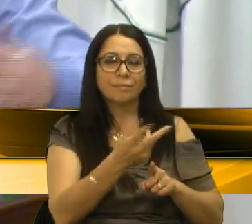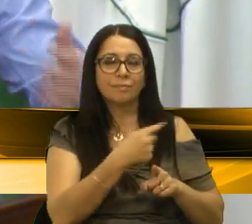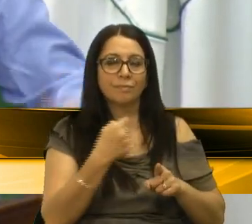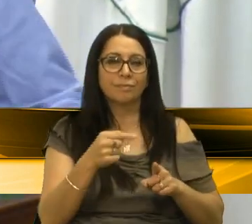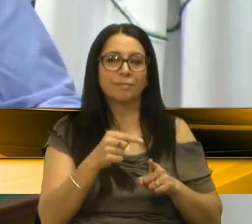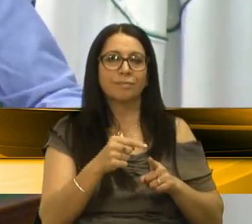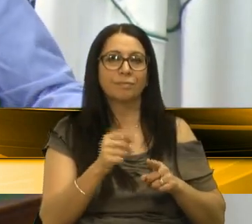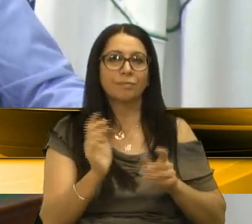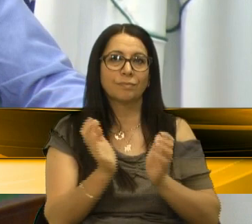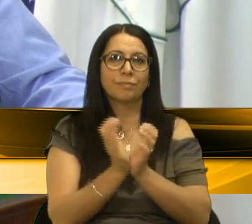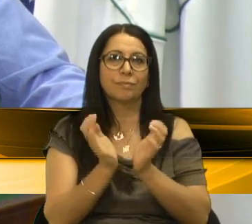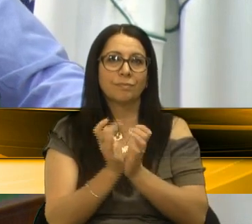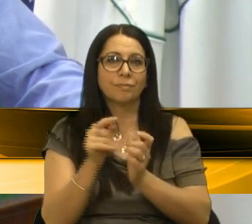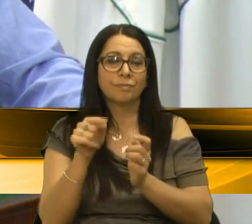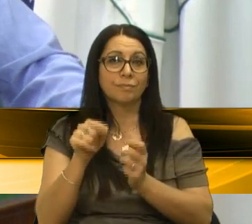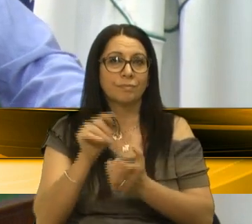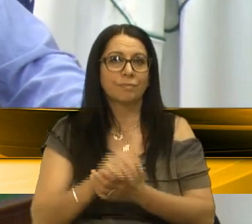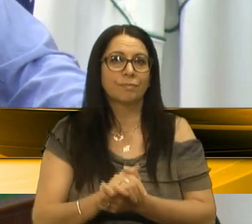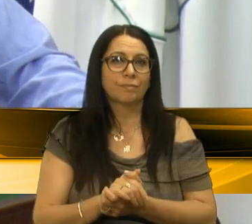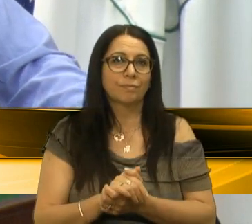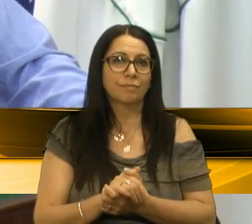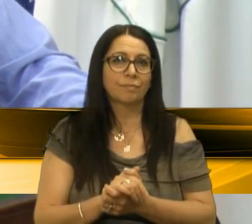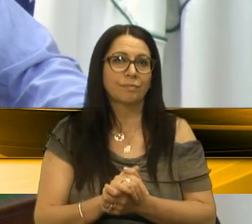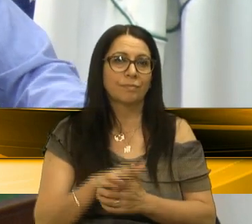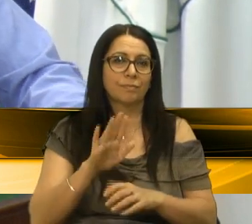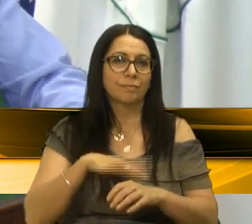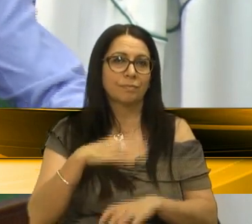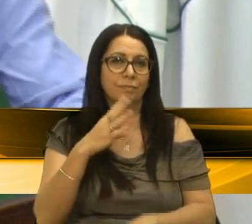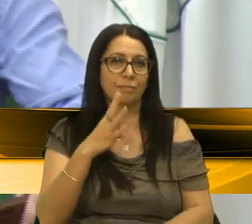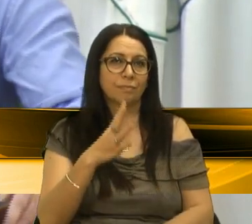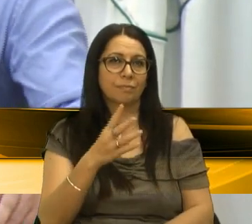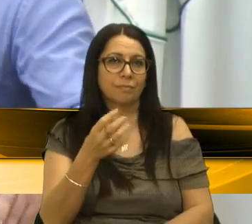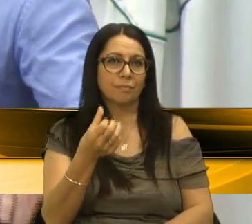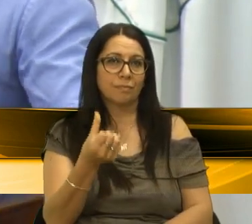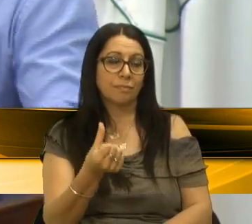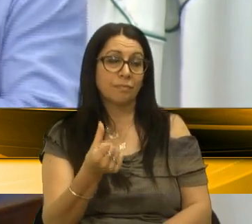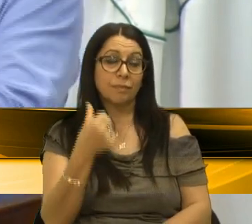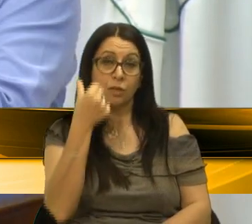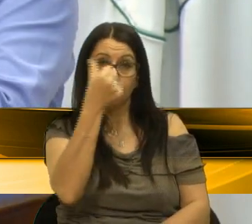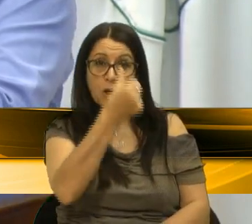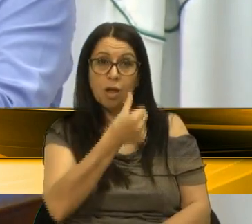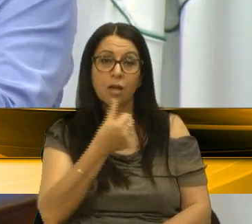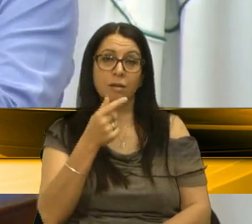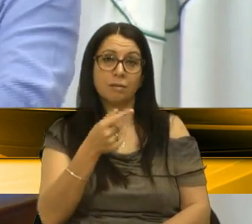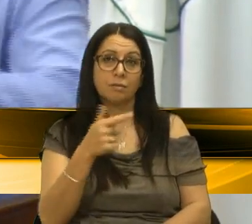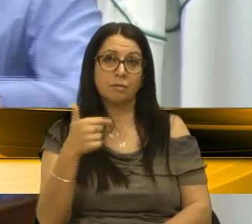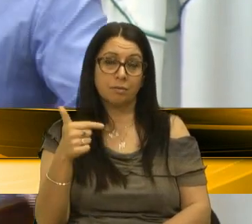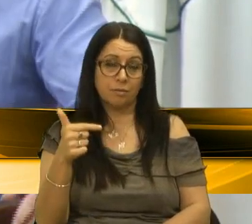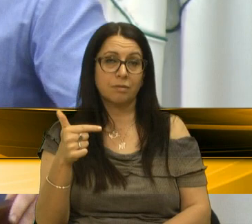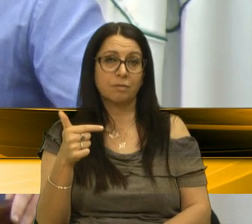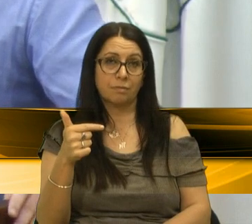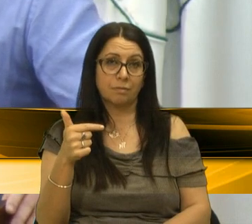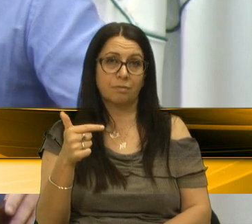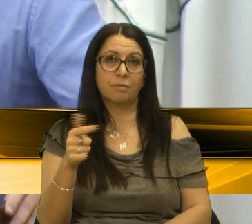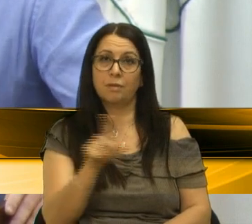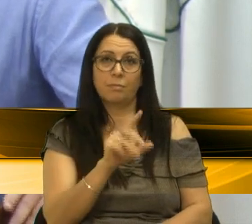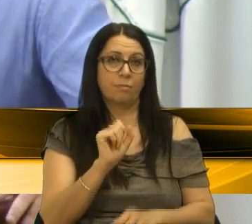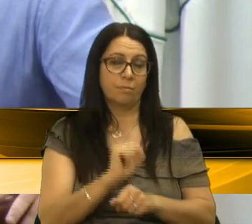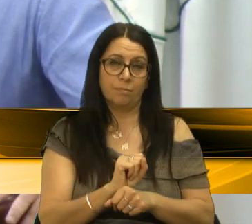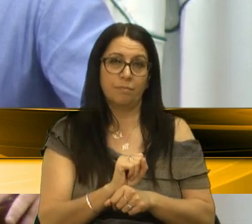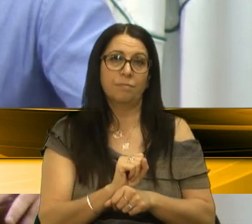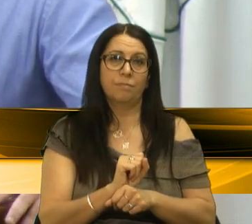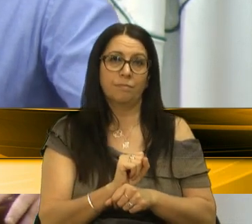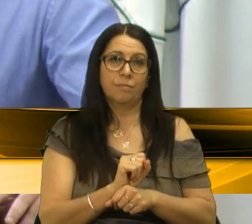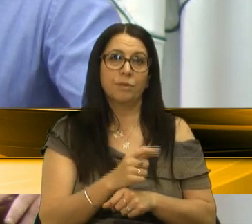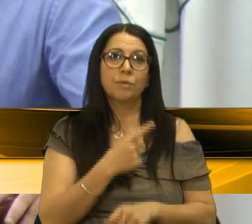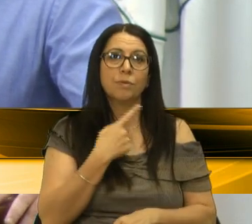toda a equipe que está aqui, há mais de 46 horas de trabalho ininterruptas. Eu